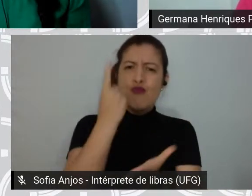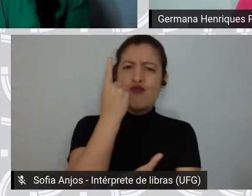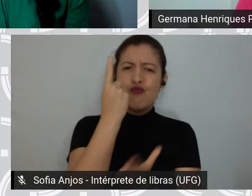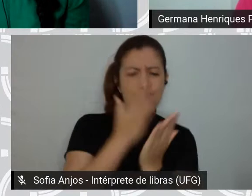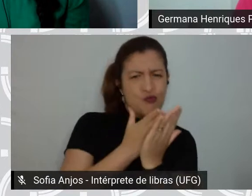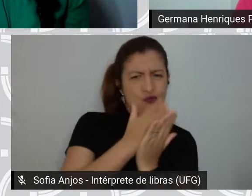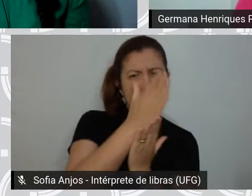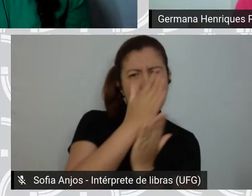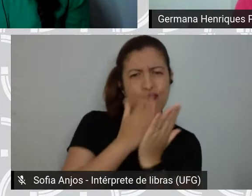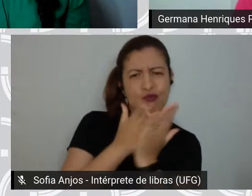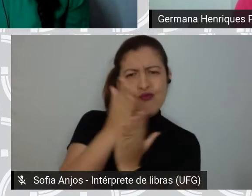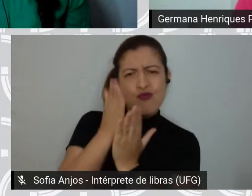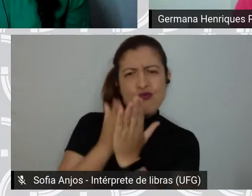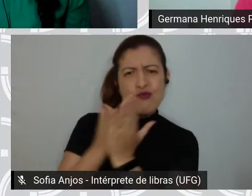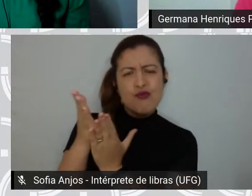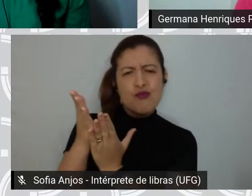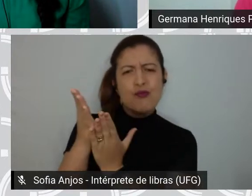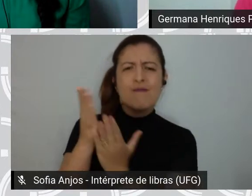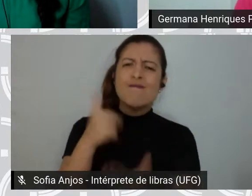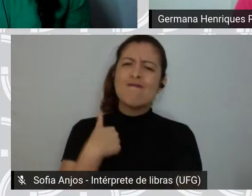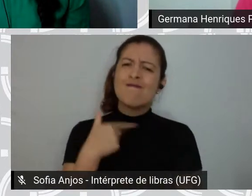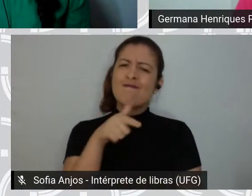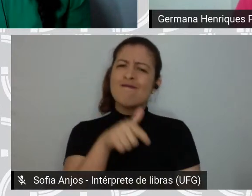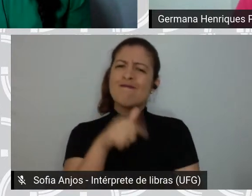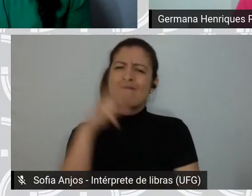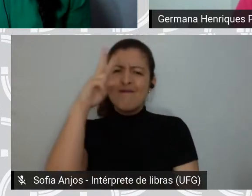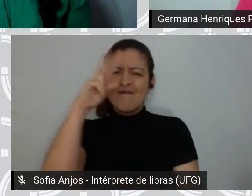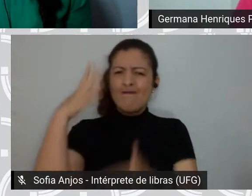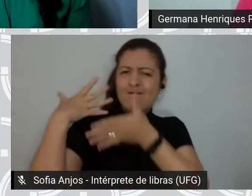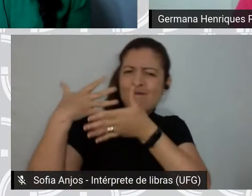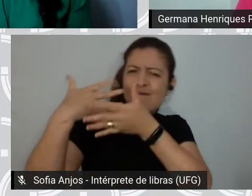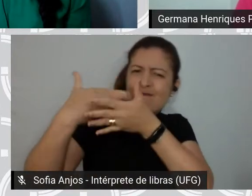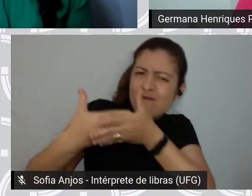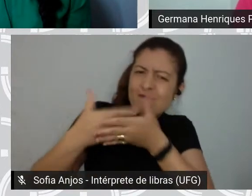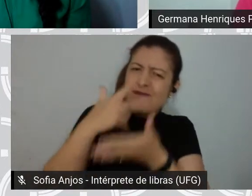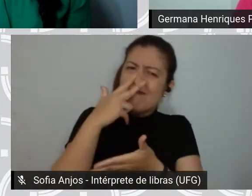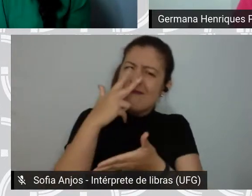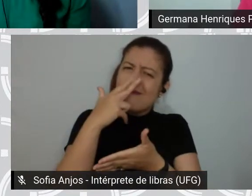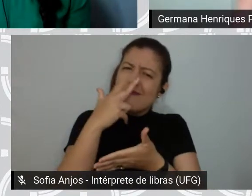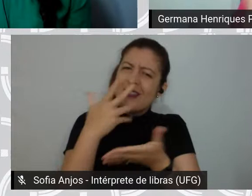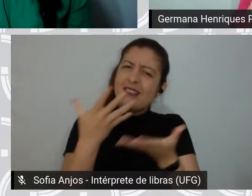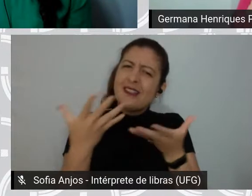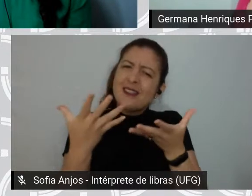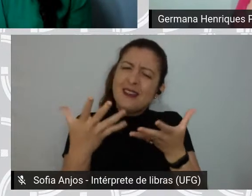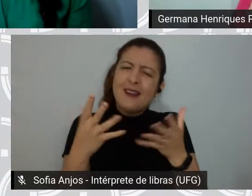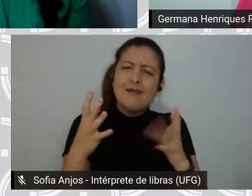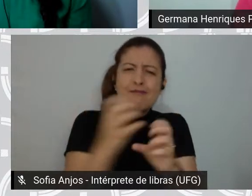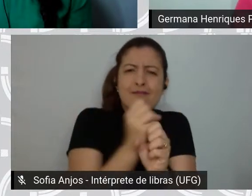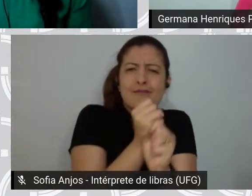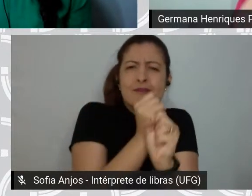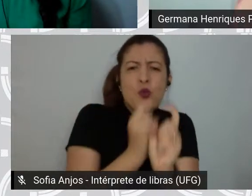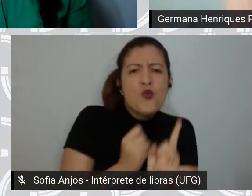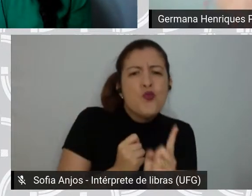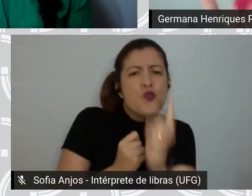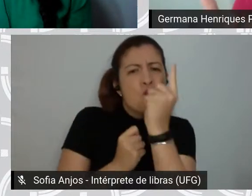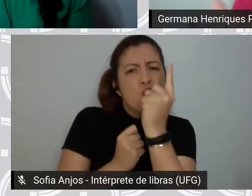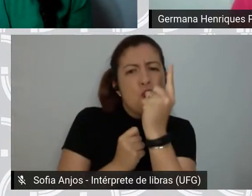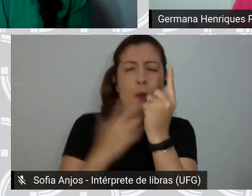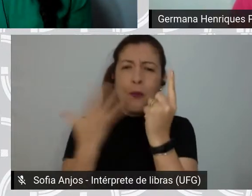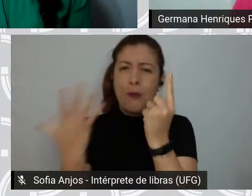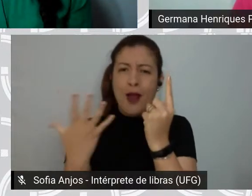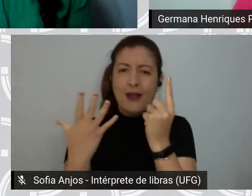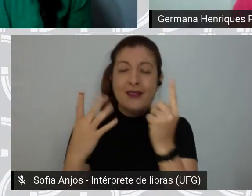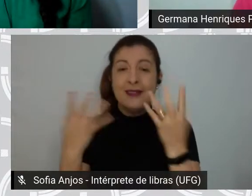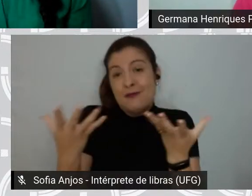apenas esboçada, por mais que se pretenda cercá-la no objetivo de totalidade. Então, do